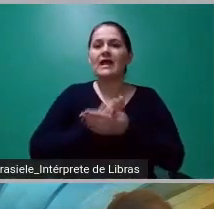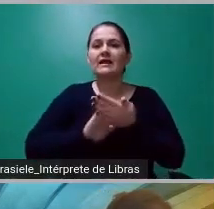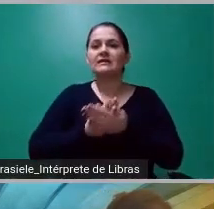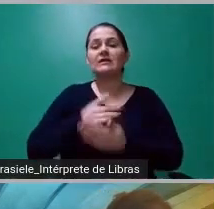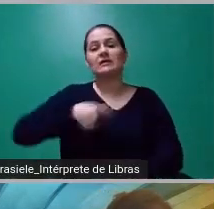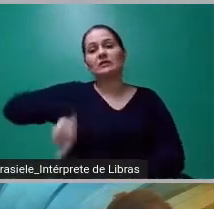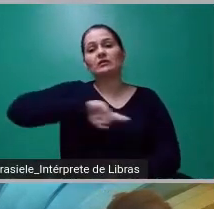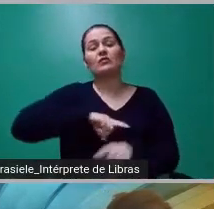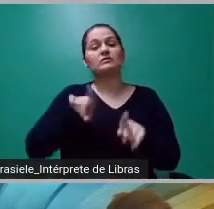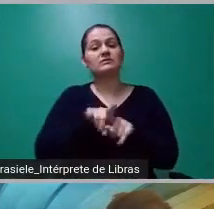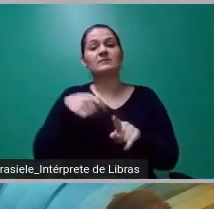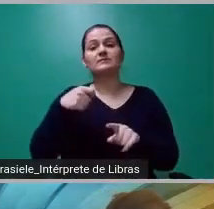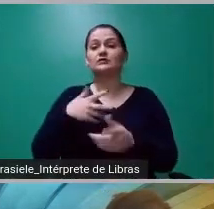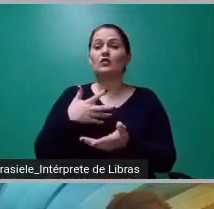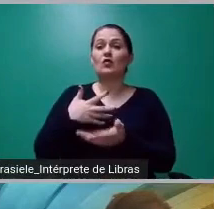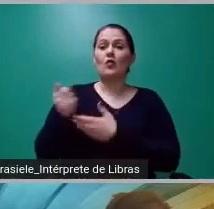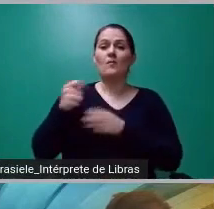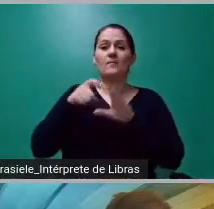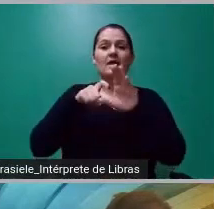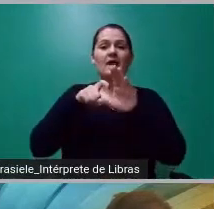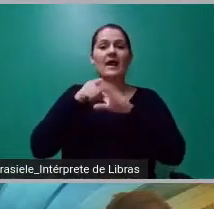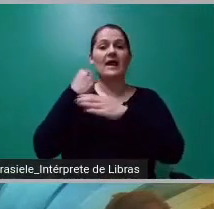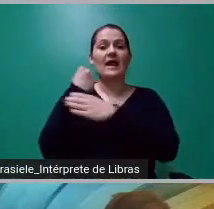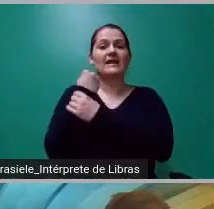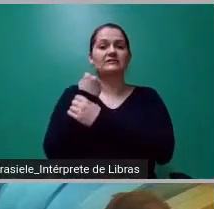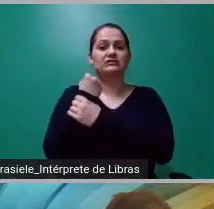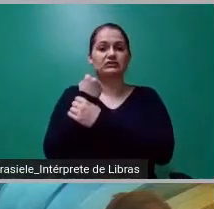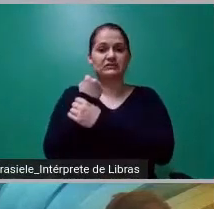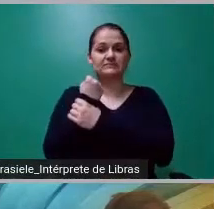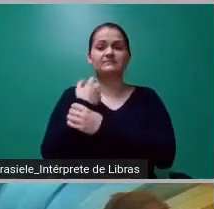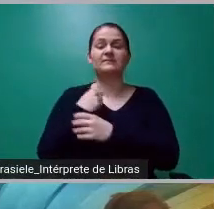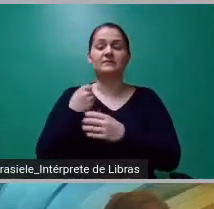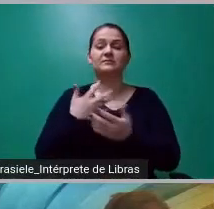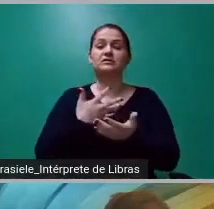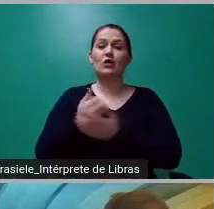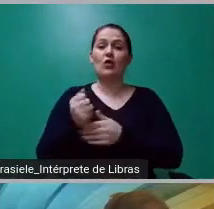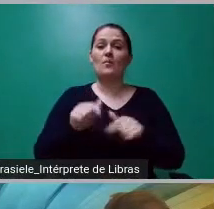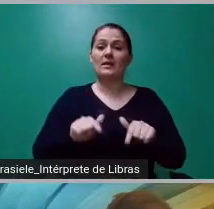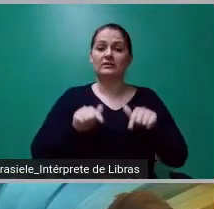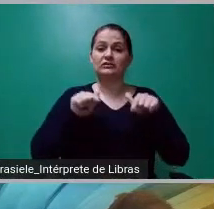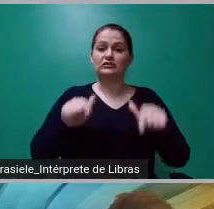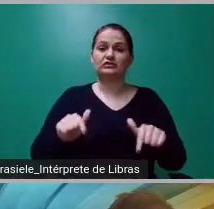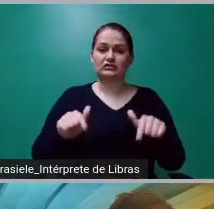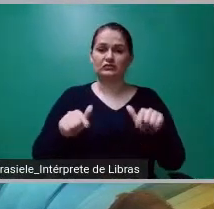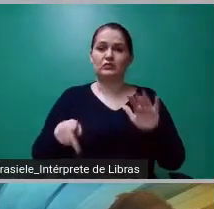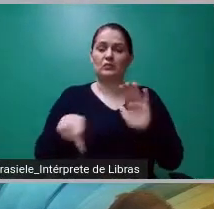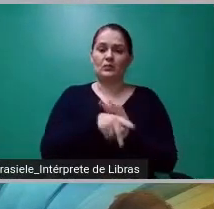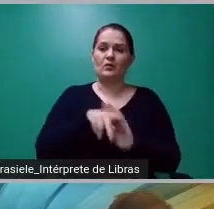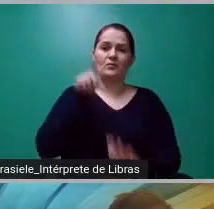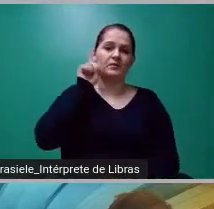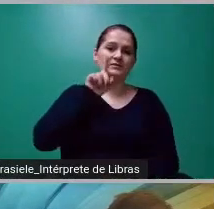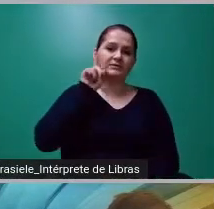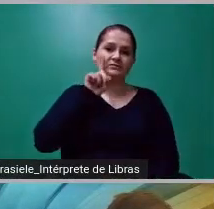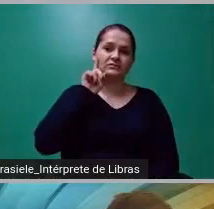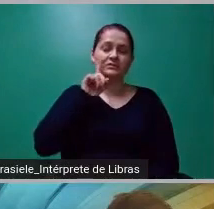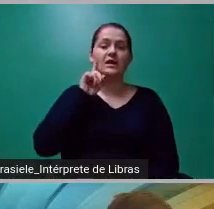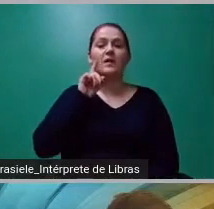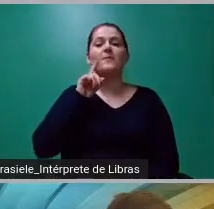garantias. Dezenas de bilhões de títulos do Tesouro norte-americano para garantir essa operação